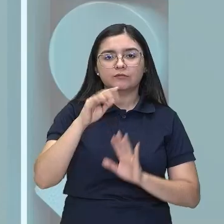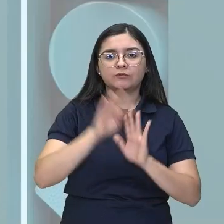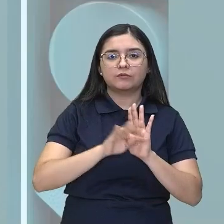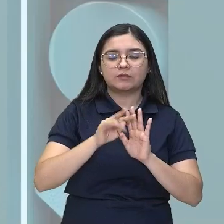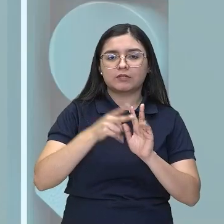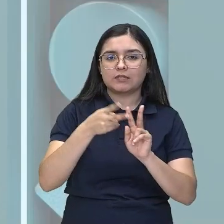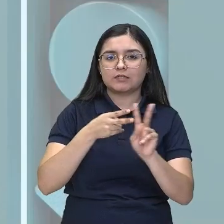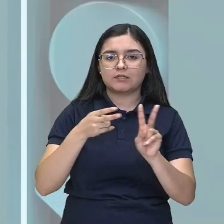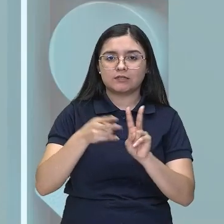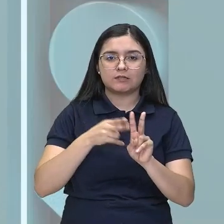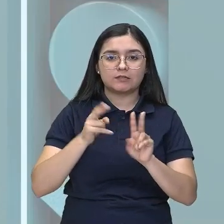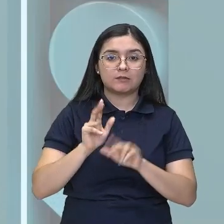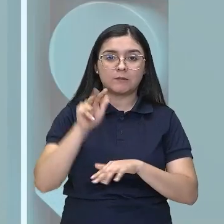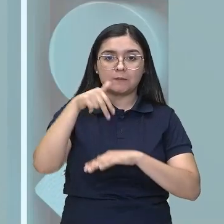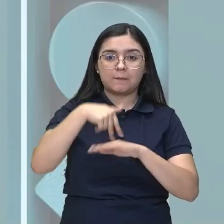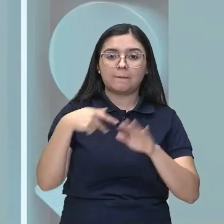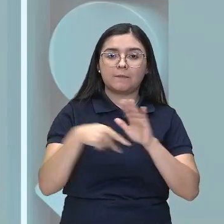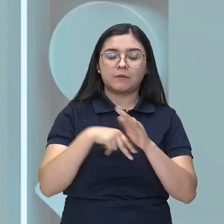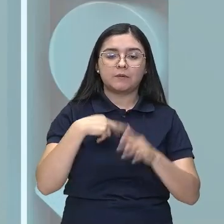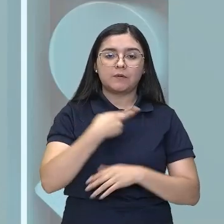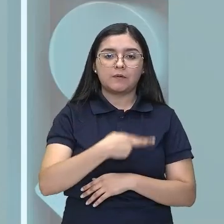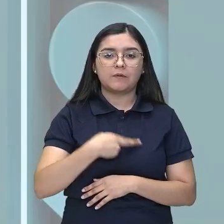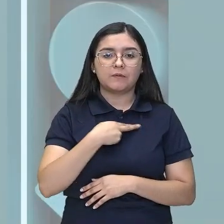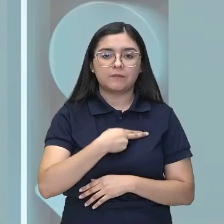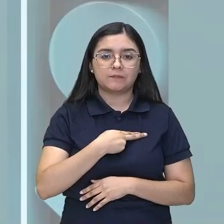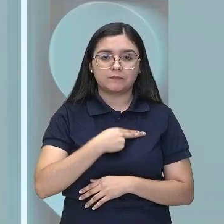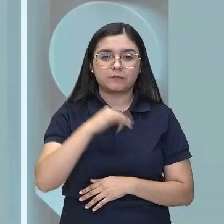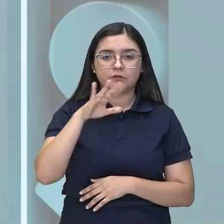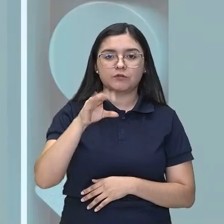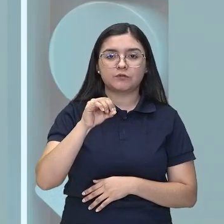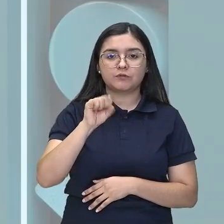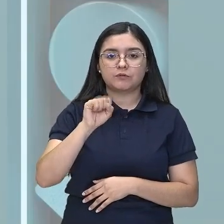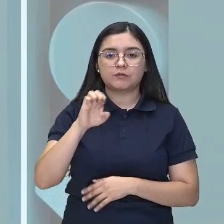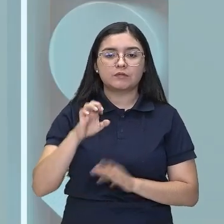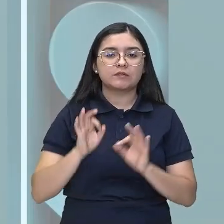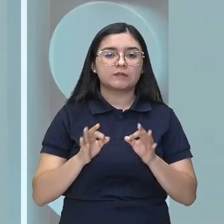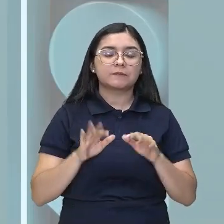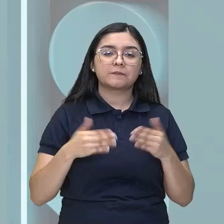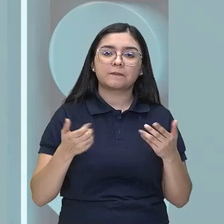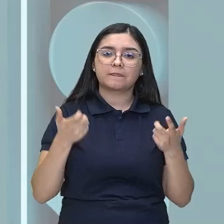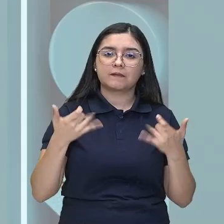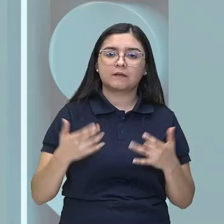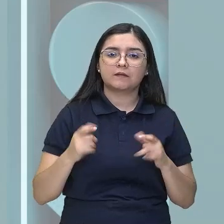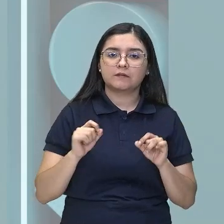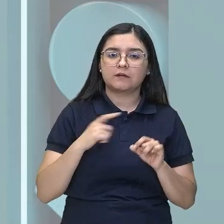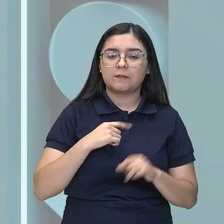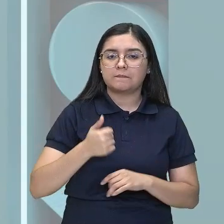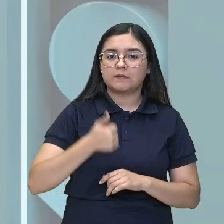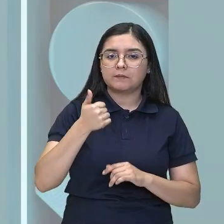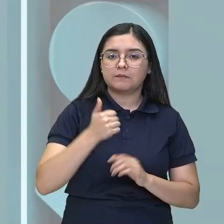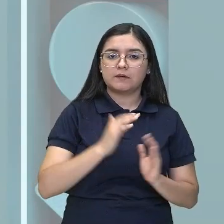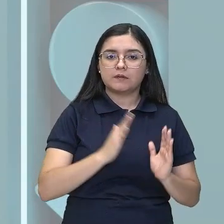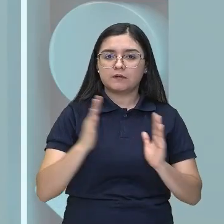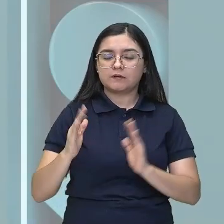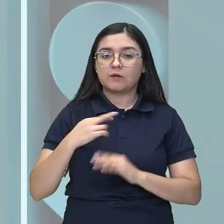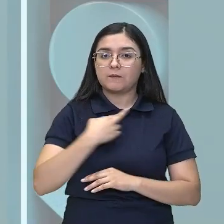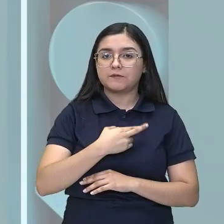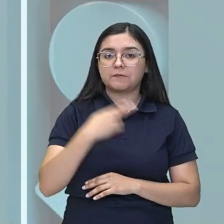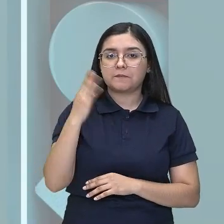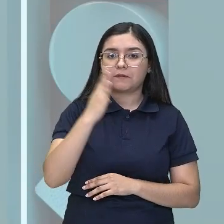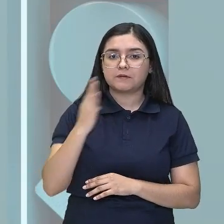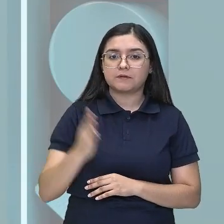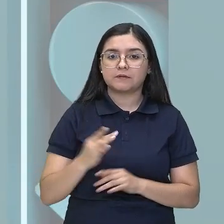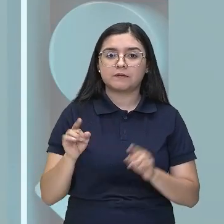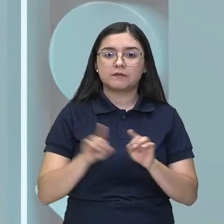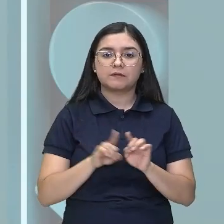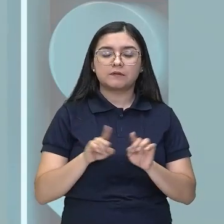indígena protagonista do romance O Guarani, de José de Alencar. Perfeito? Então a gente falou um pouquinho sobre a primeira geração do romantismo brasileiro, essa ideia